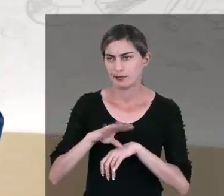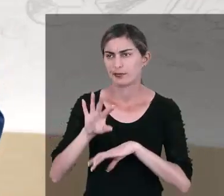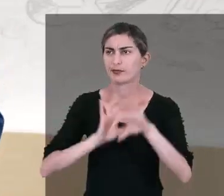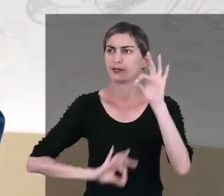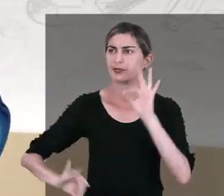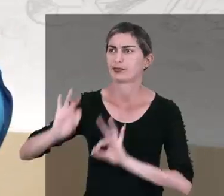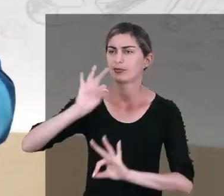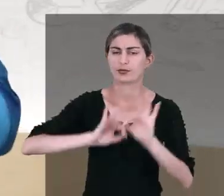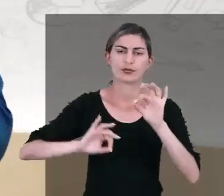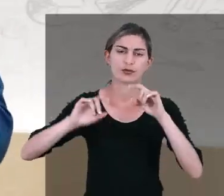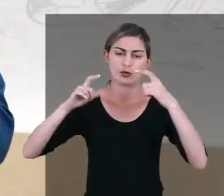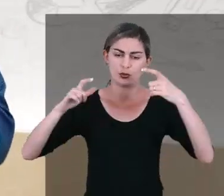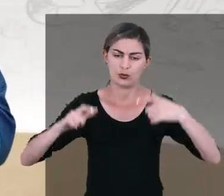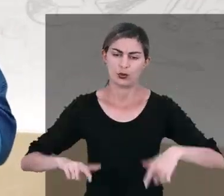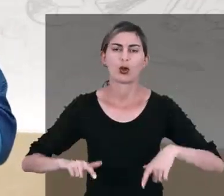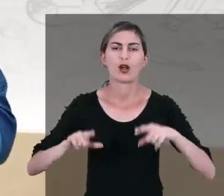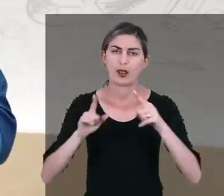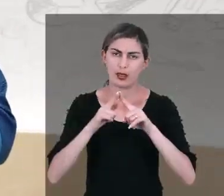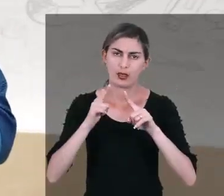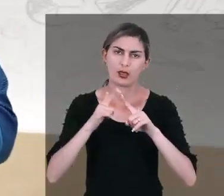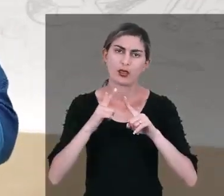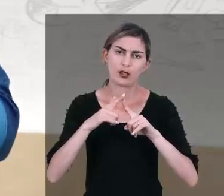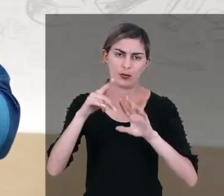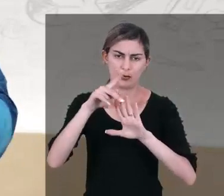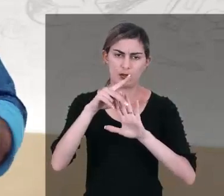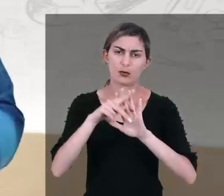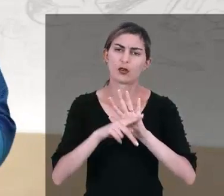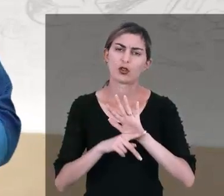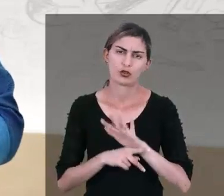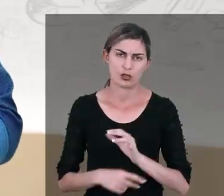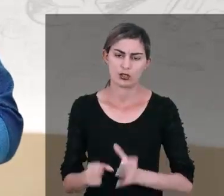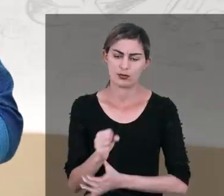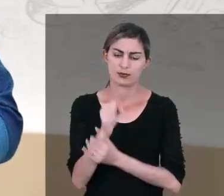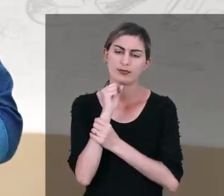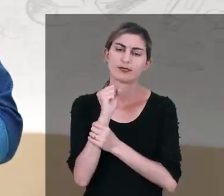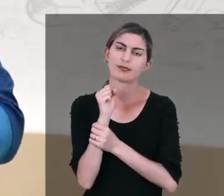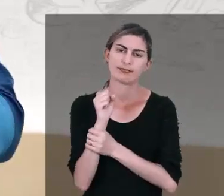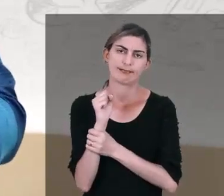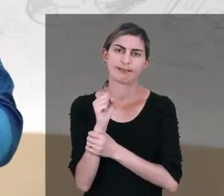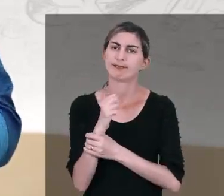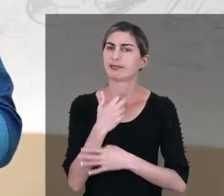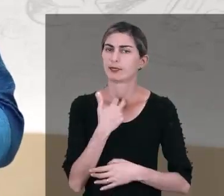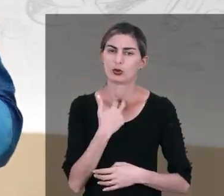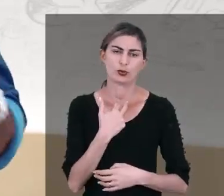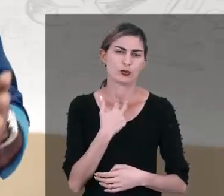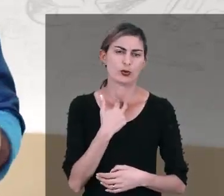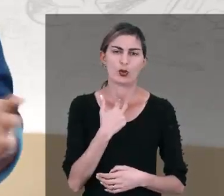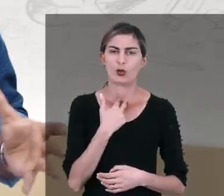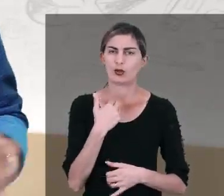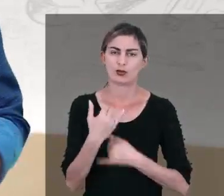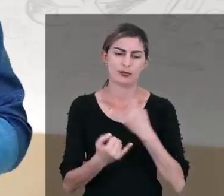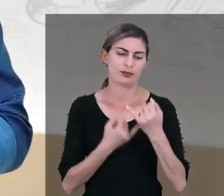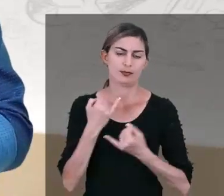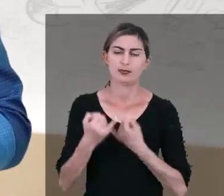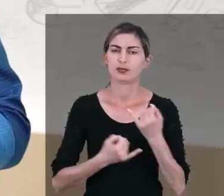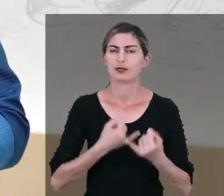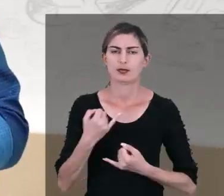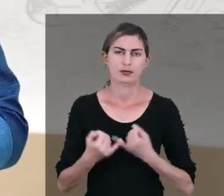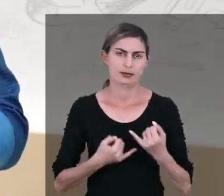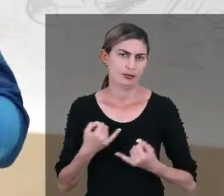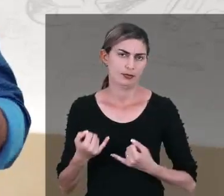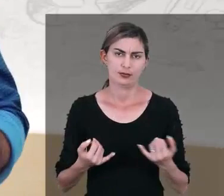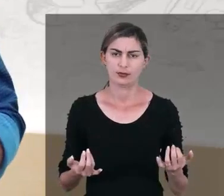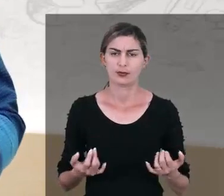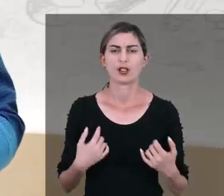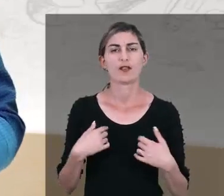compatibilizarmos o espaço com esse tipo de projeto que é de segurança e que não podemos brincar com isso,